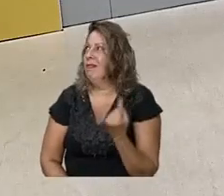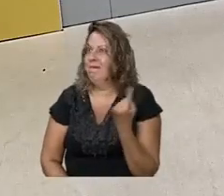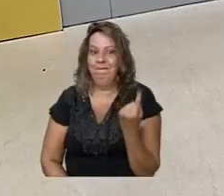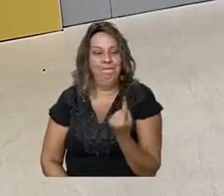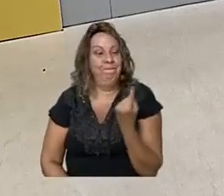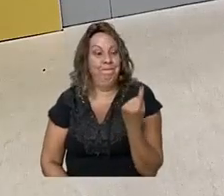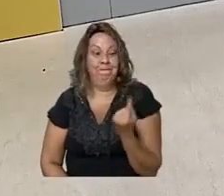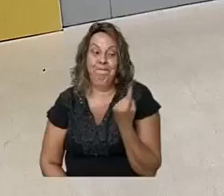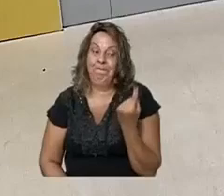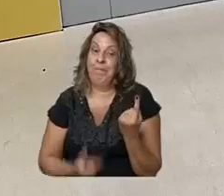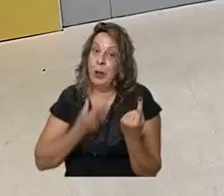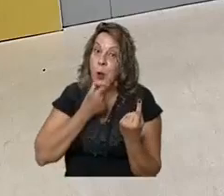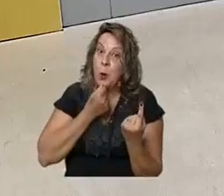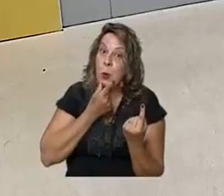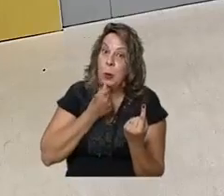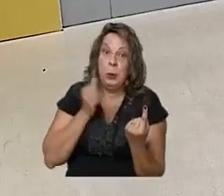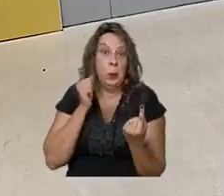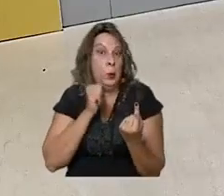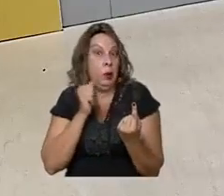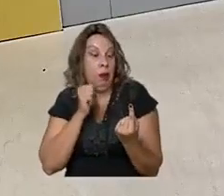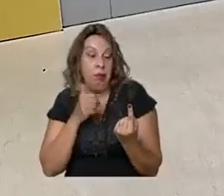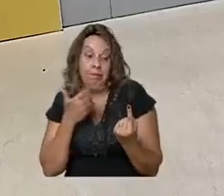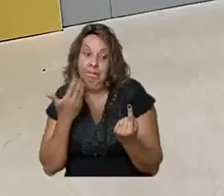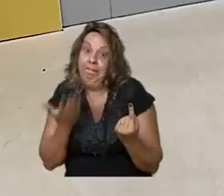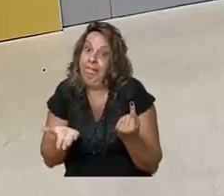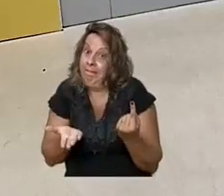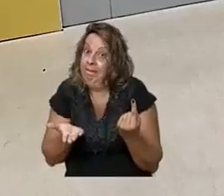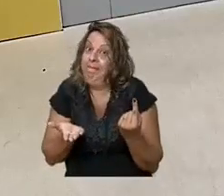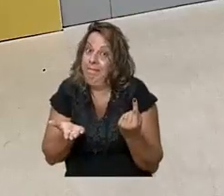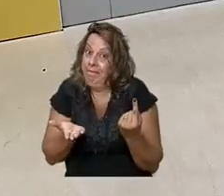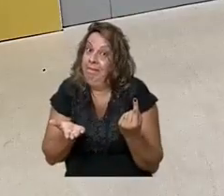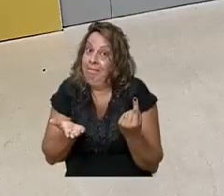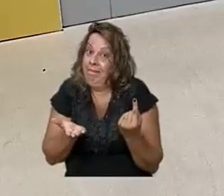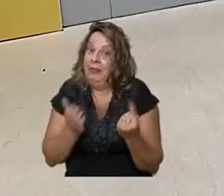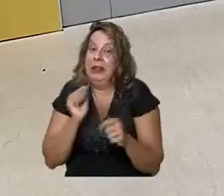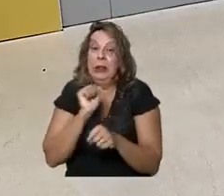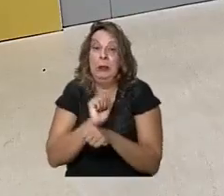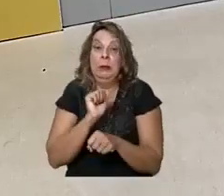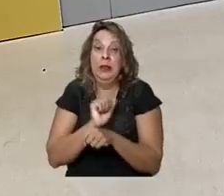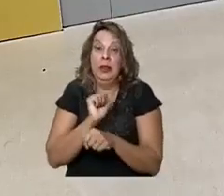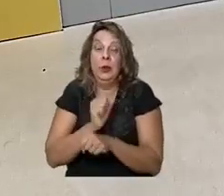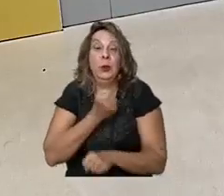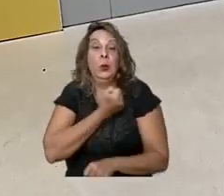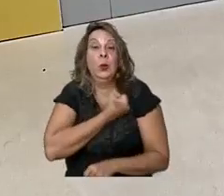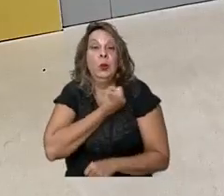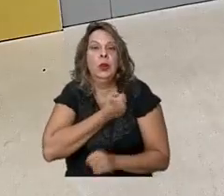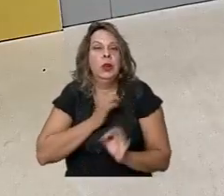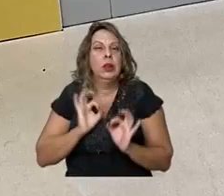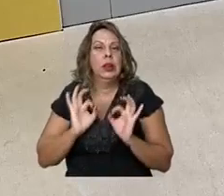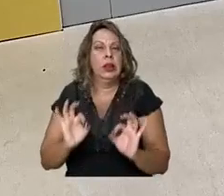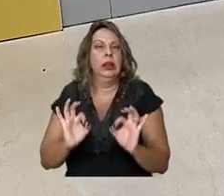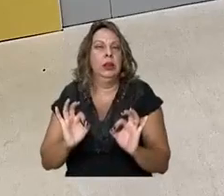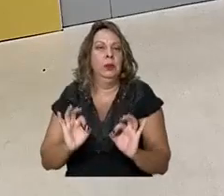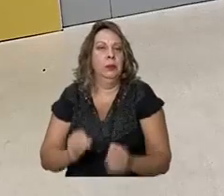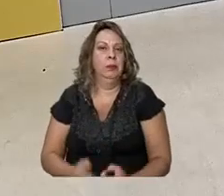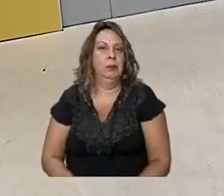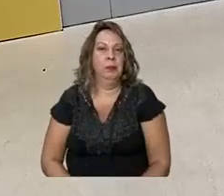esperando, ele ou ela, não sabemos ainda, né? O portador deste título espera pela bolinha decisiva que ainda não